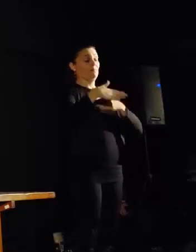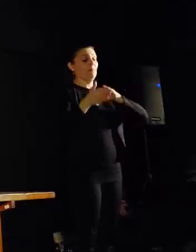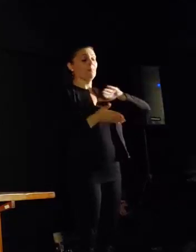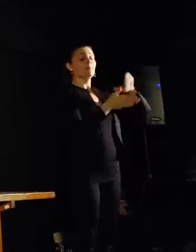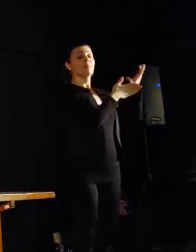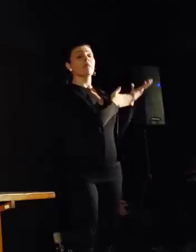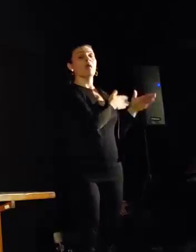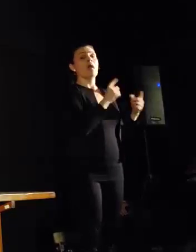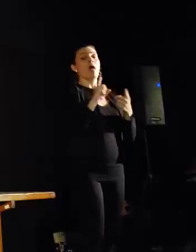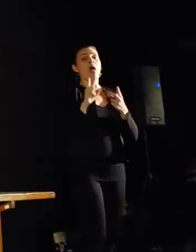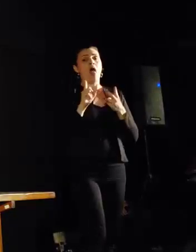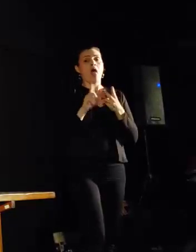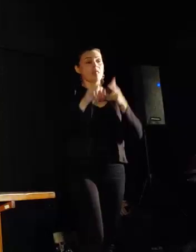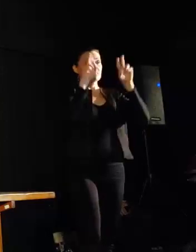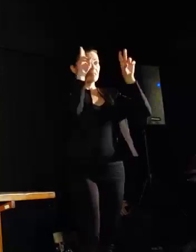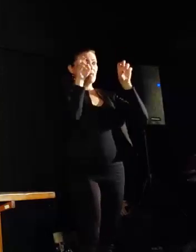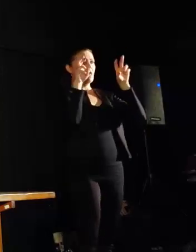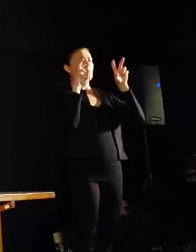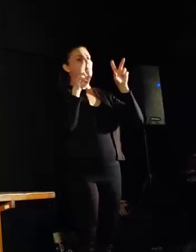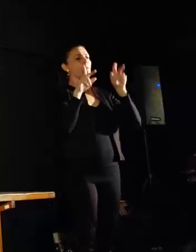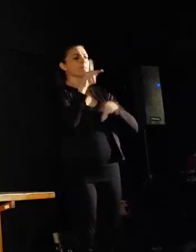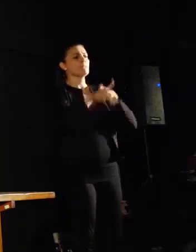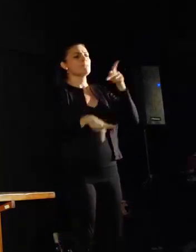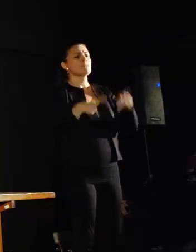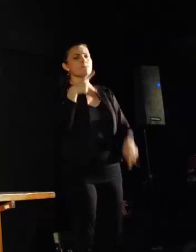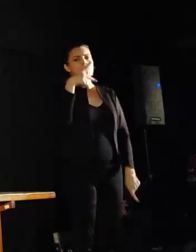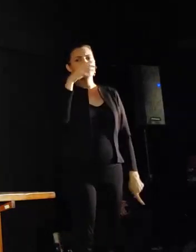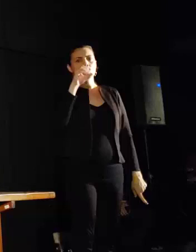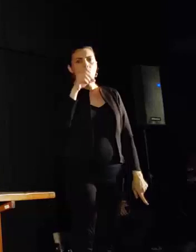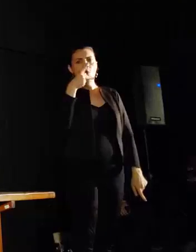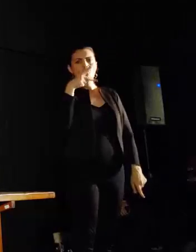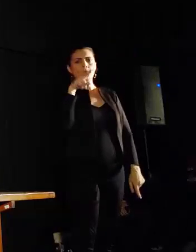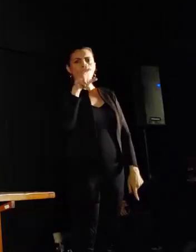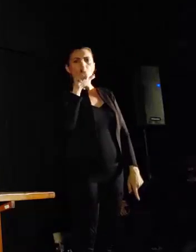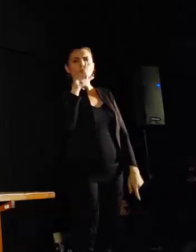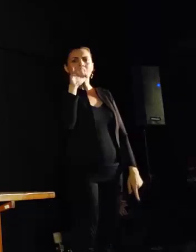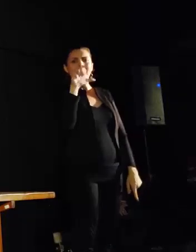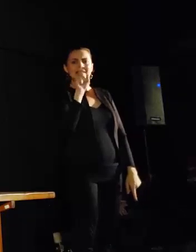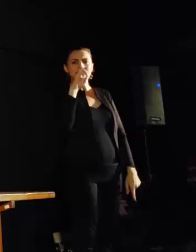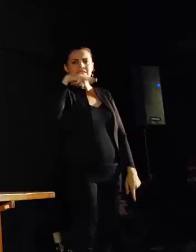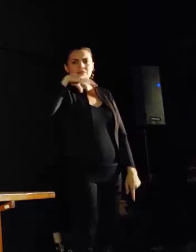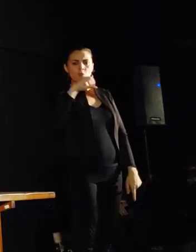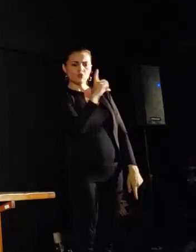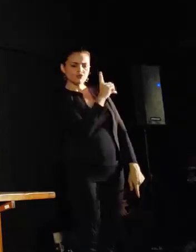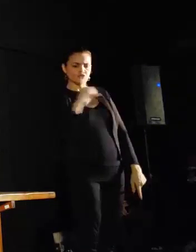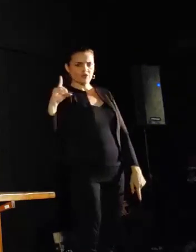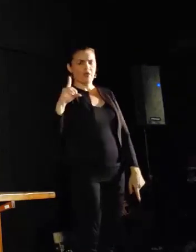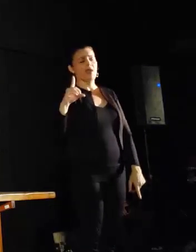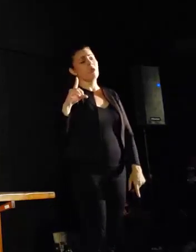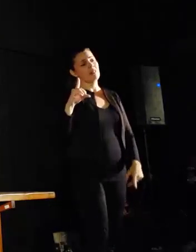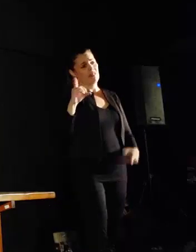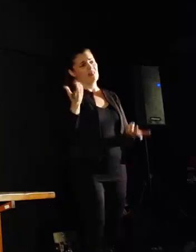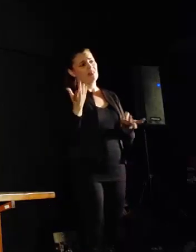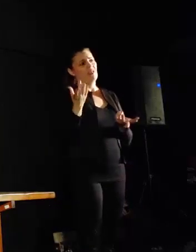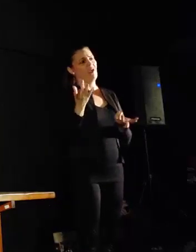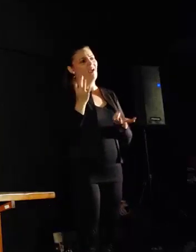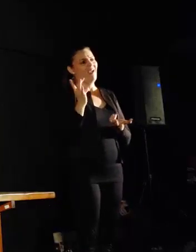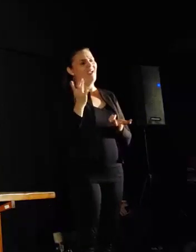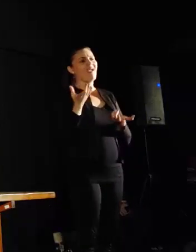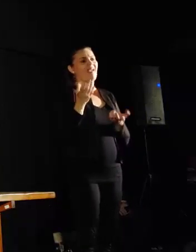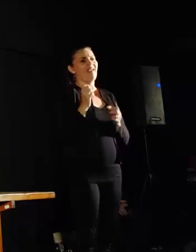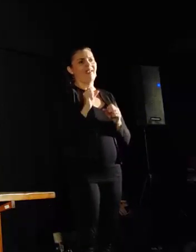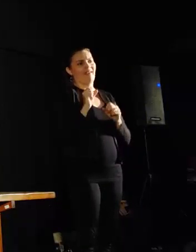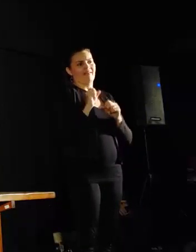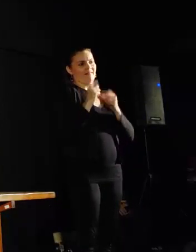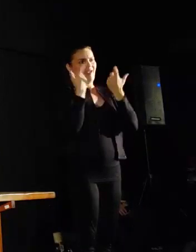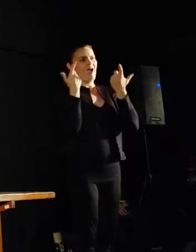né? O populismo de direita. Veja, como eu havia dito a vocês desde o início, é óbvio que nós estamos dentro de um processo global.